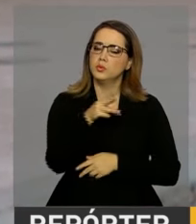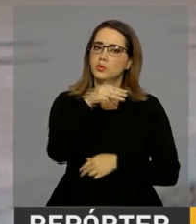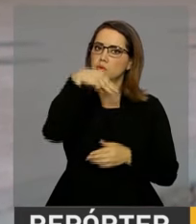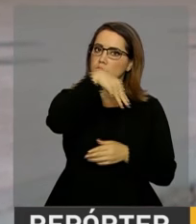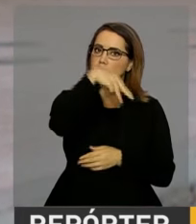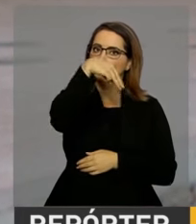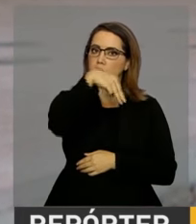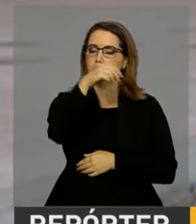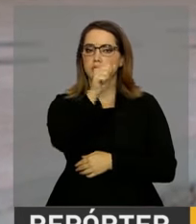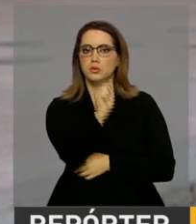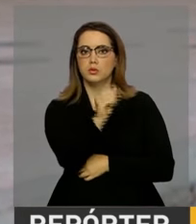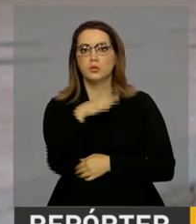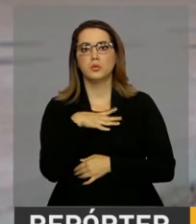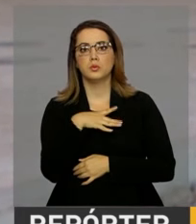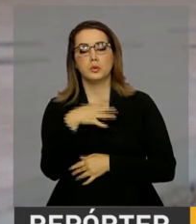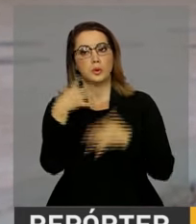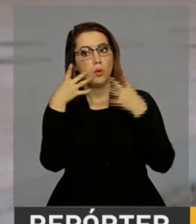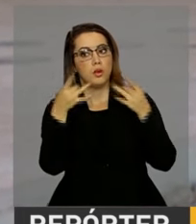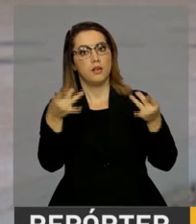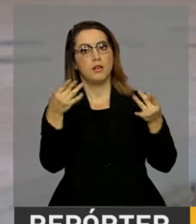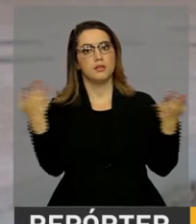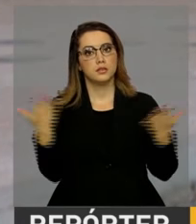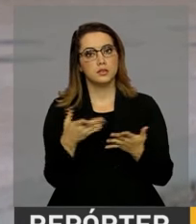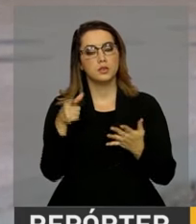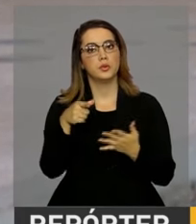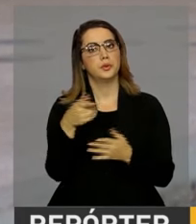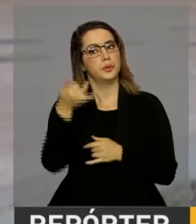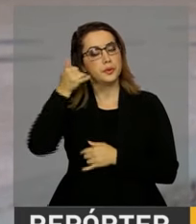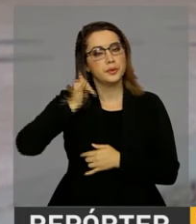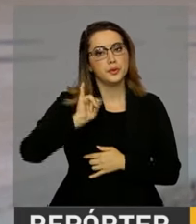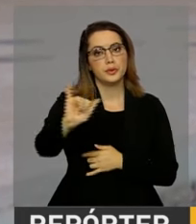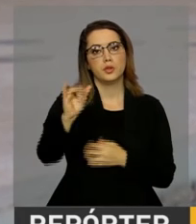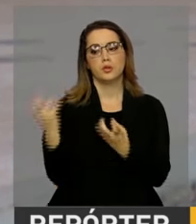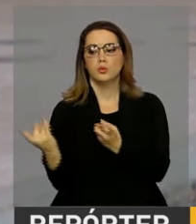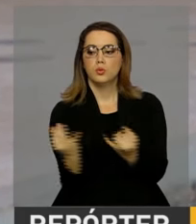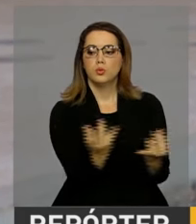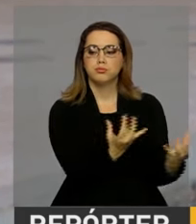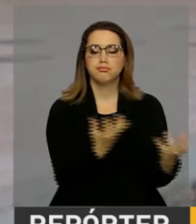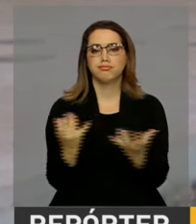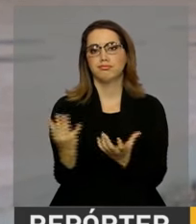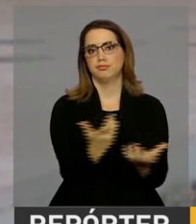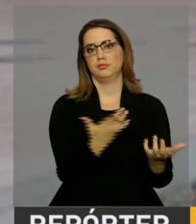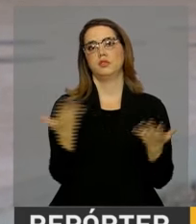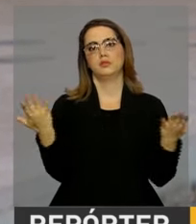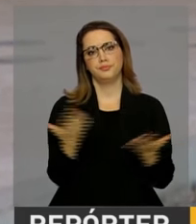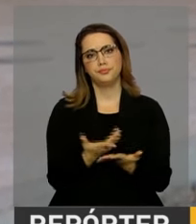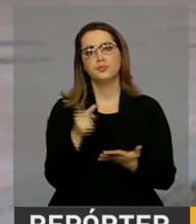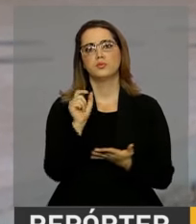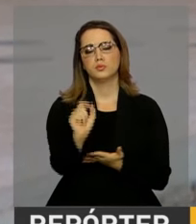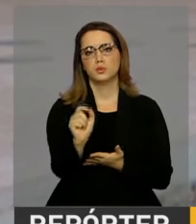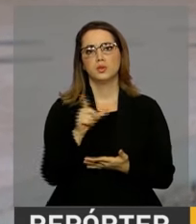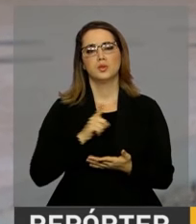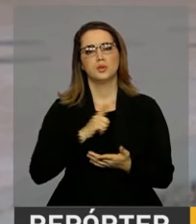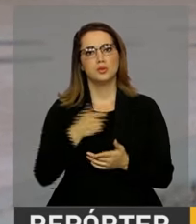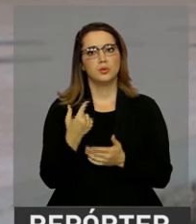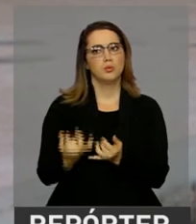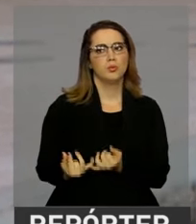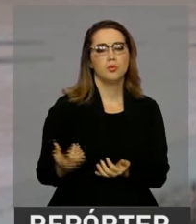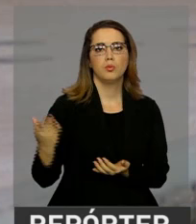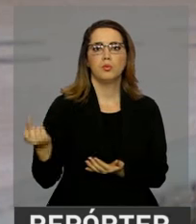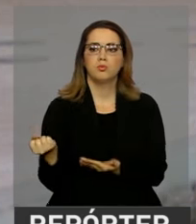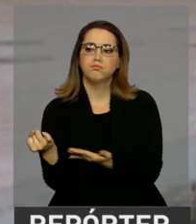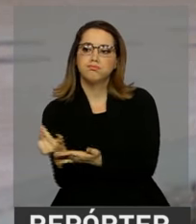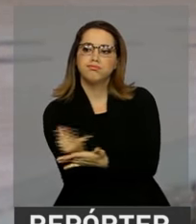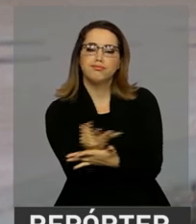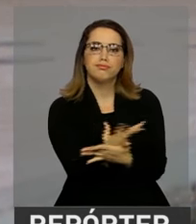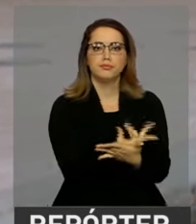um alerta para que a população evite queimadas desnecessárias em áreas de matas. Essas queimadas, elas podem elevar o